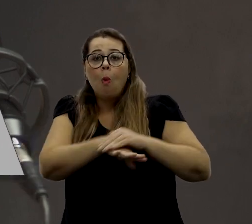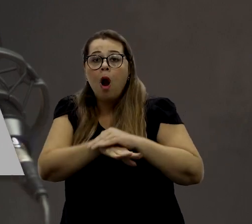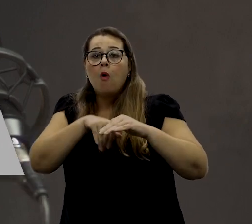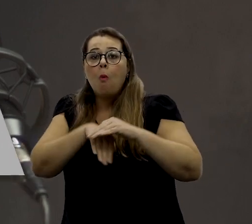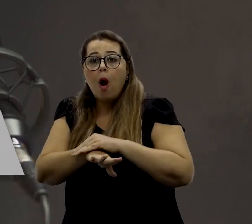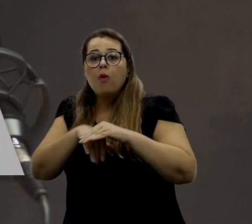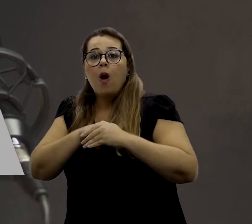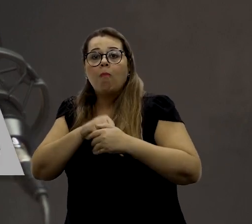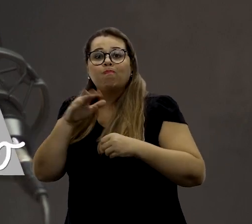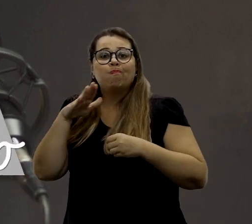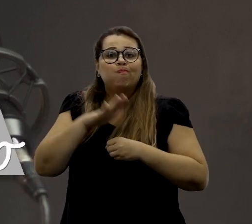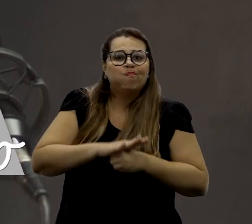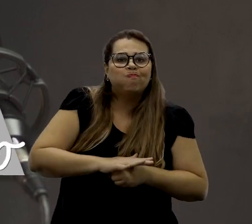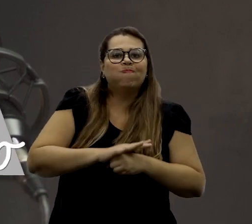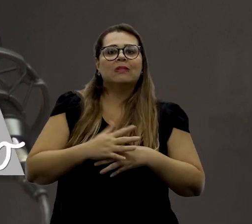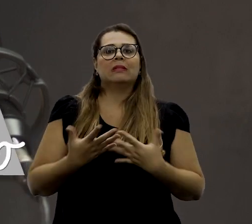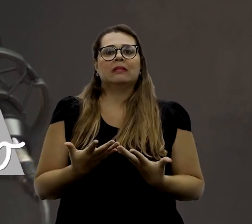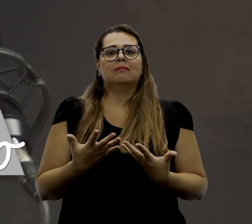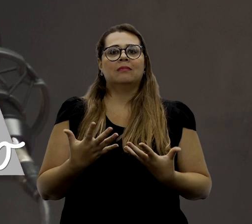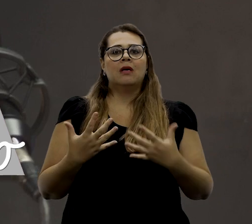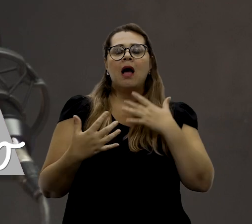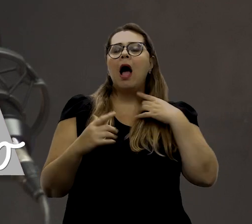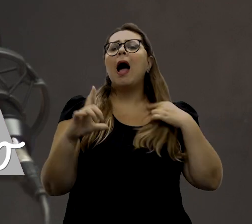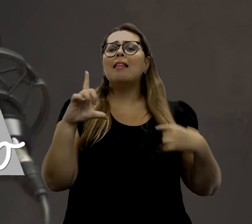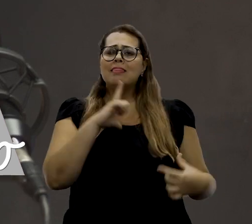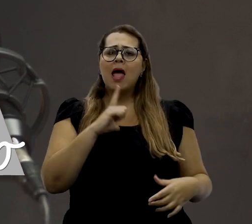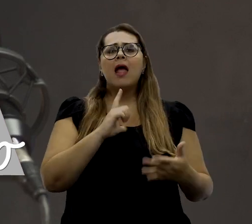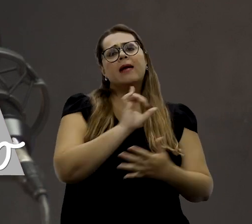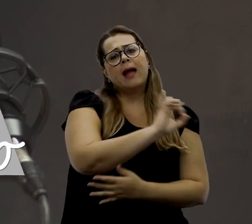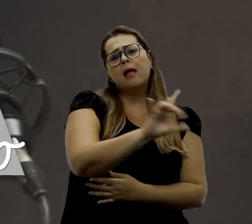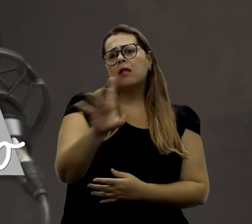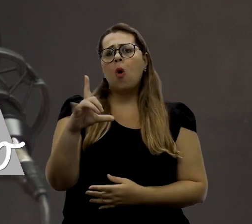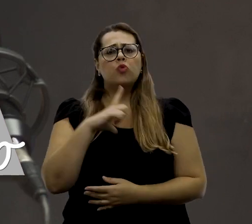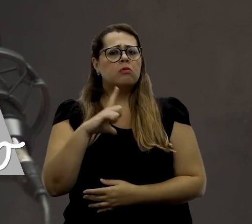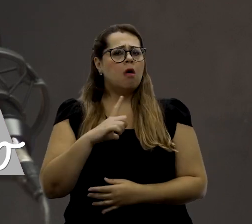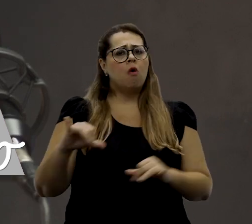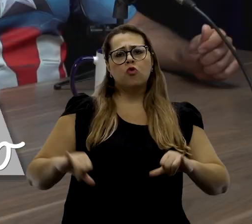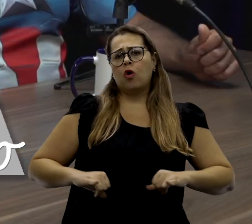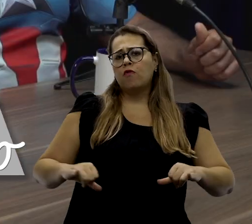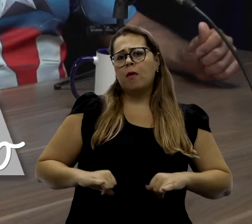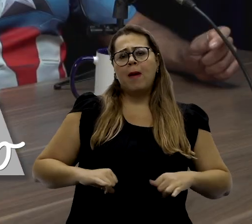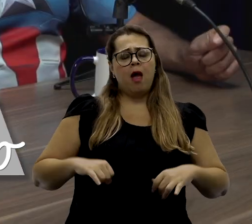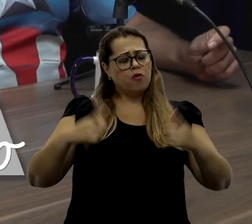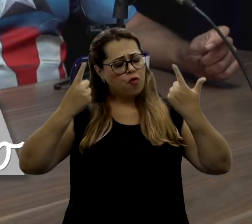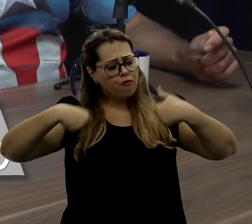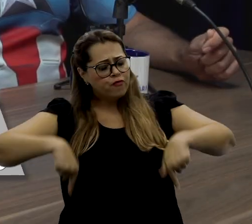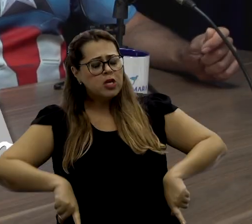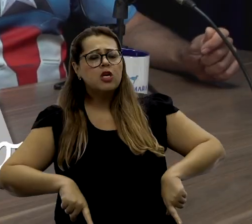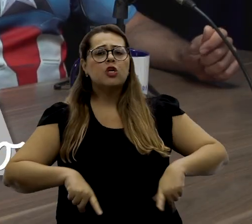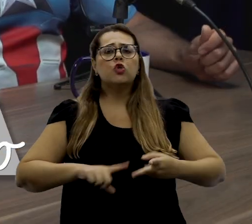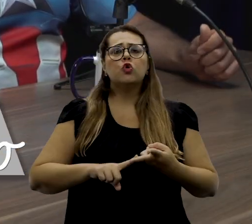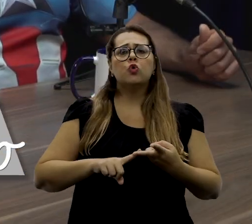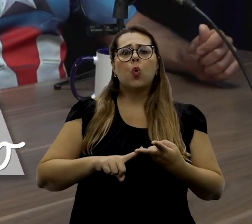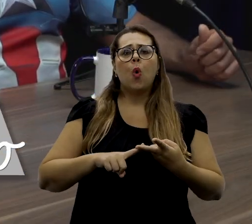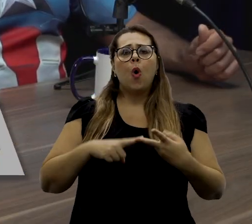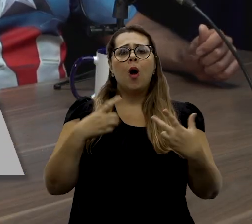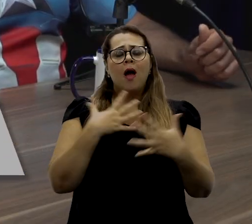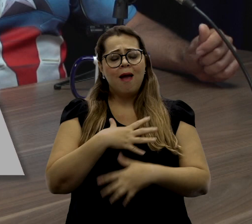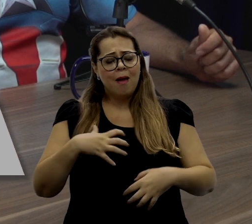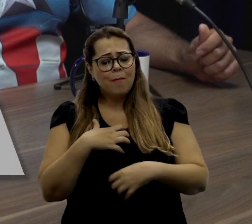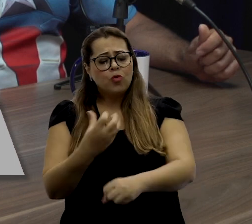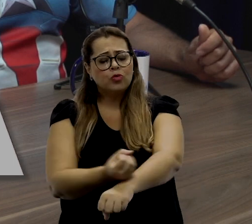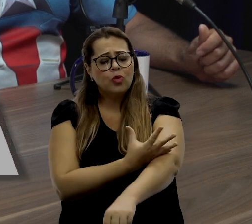O sujeito tem lá o seu sofrimento, que pode ser decorrente do problema físico, emocional, social,